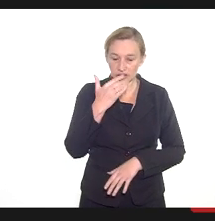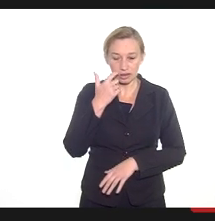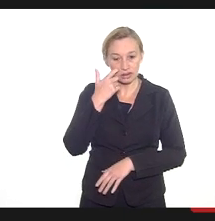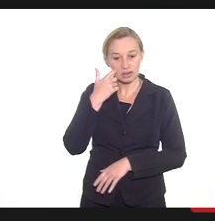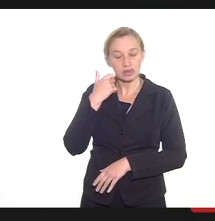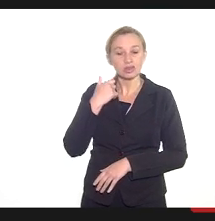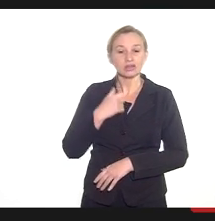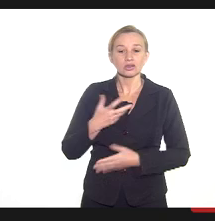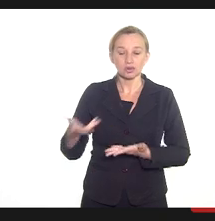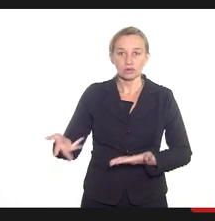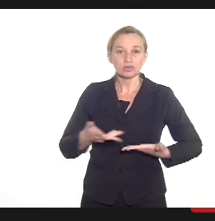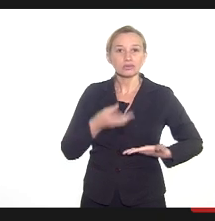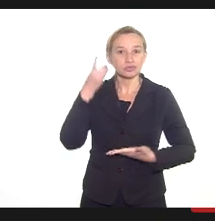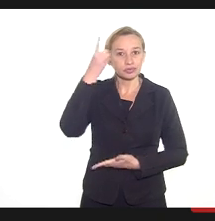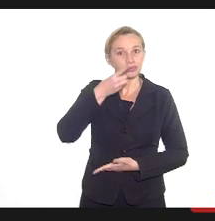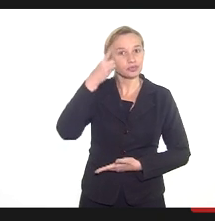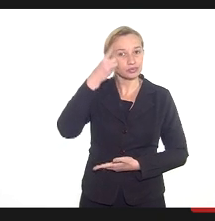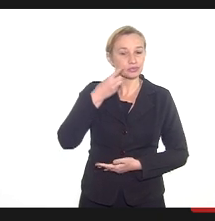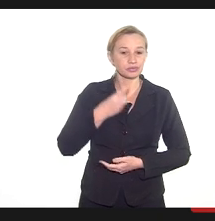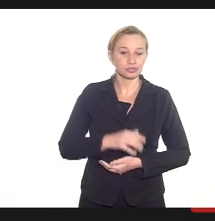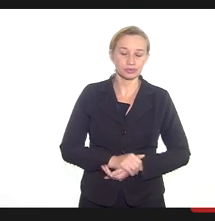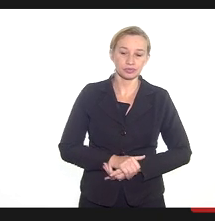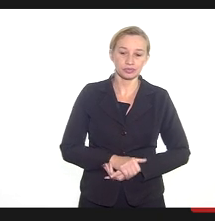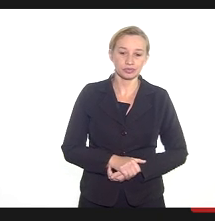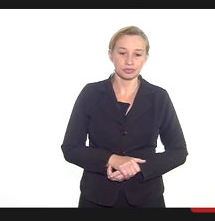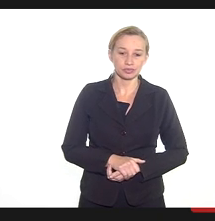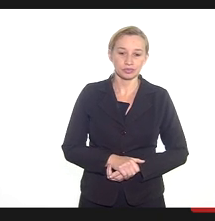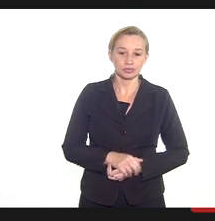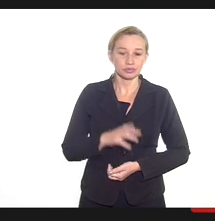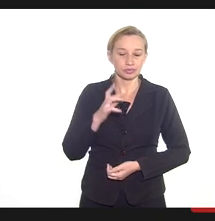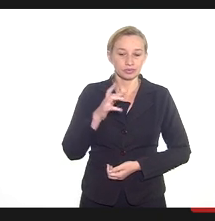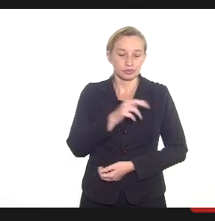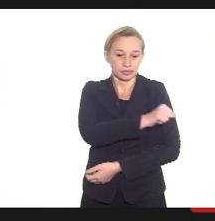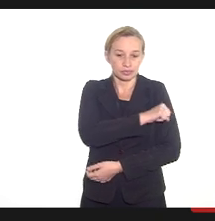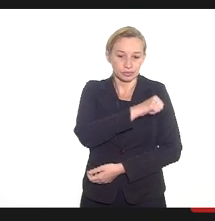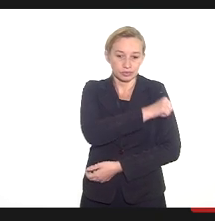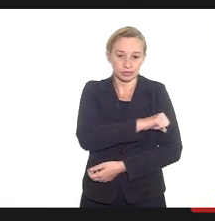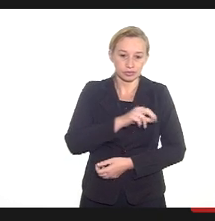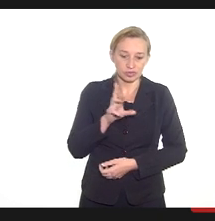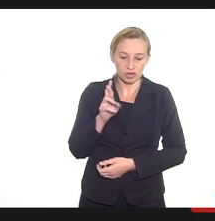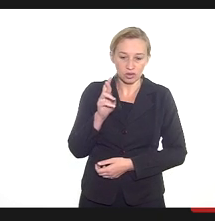o convite da deputada Rejane ao Fórum